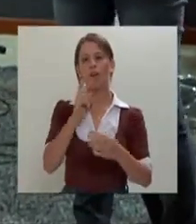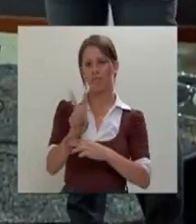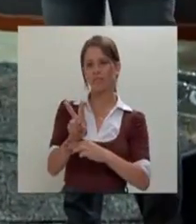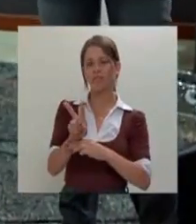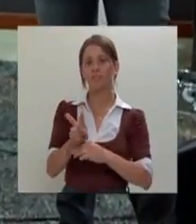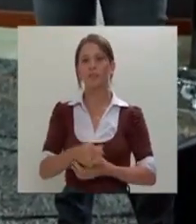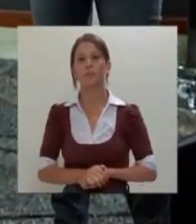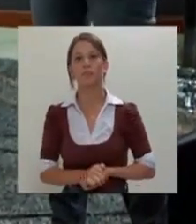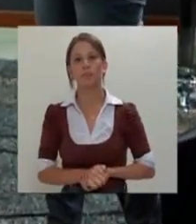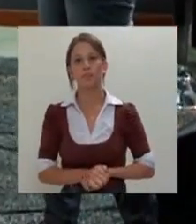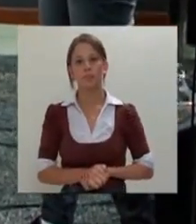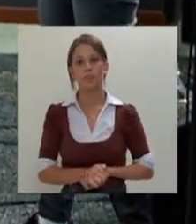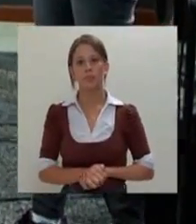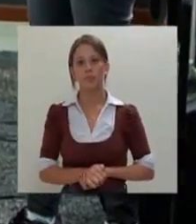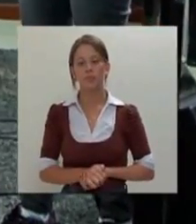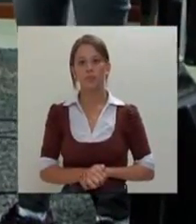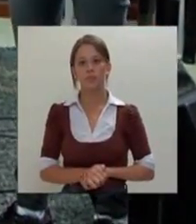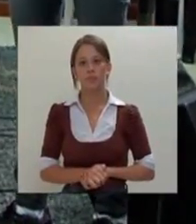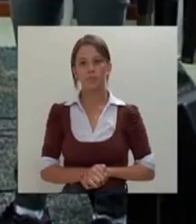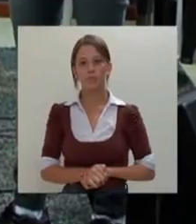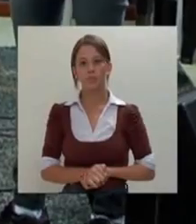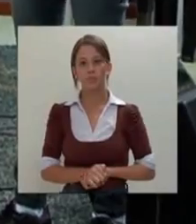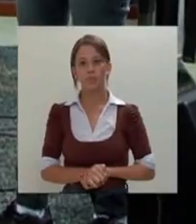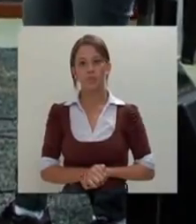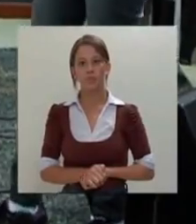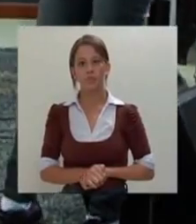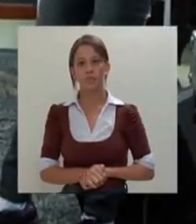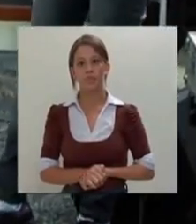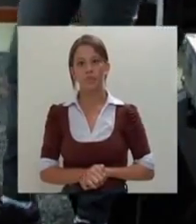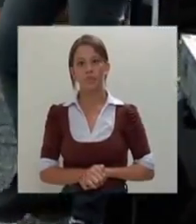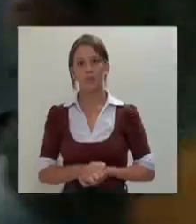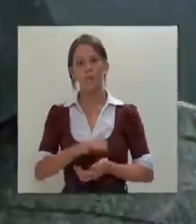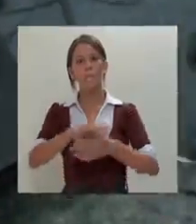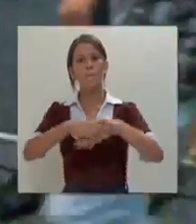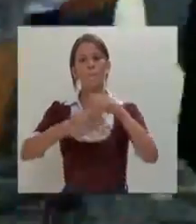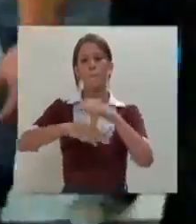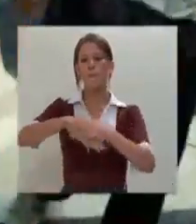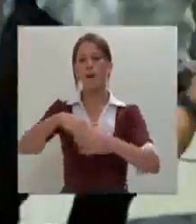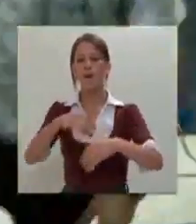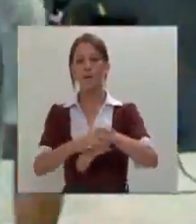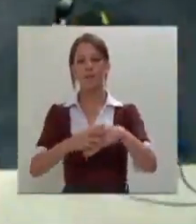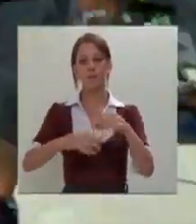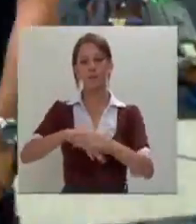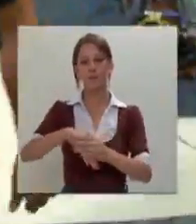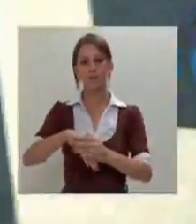Vamos. É isso aí. Vamos lá, todo mundo. Vocês não sabem o que é, mas vão saber já já.